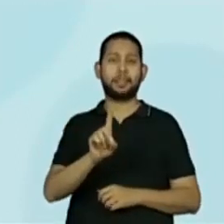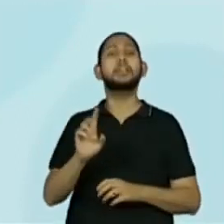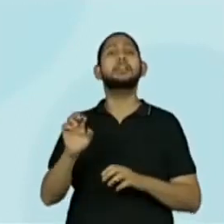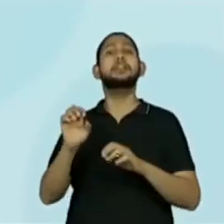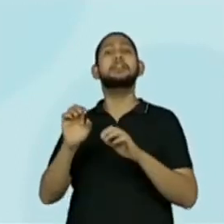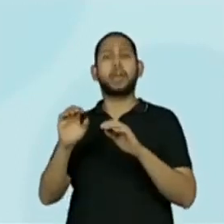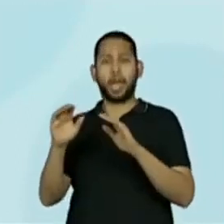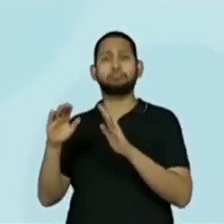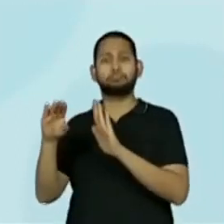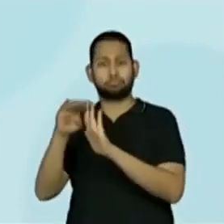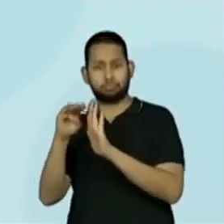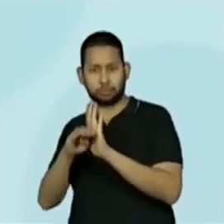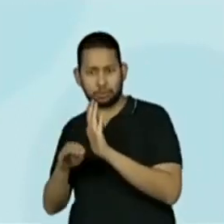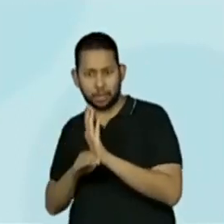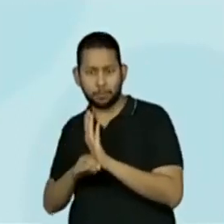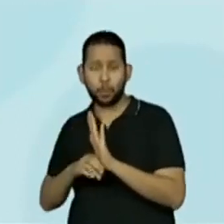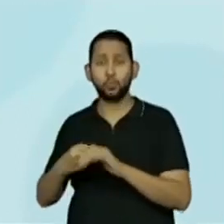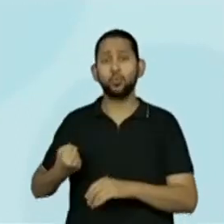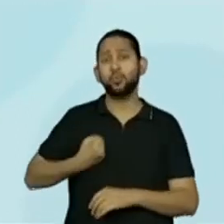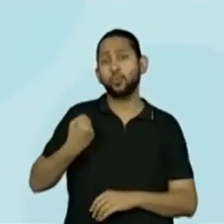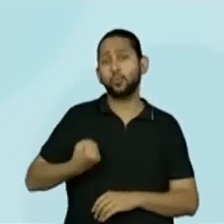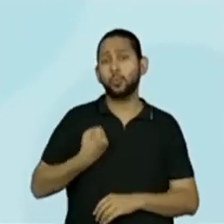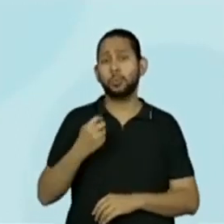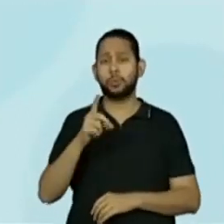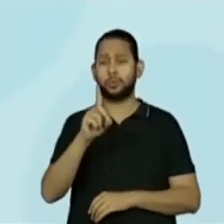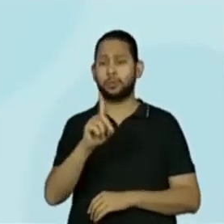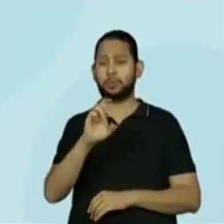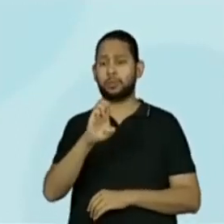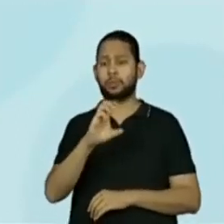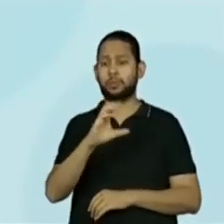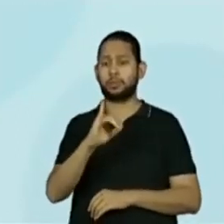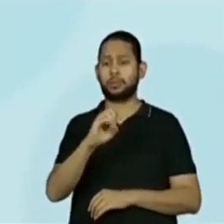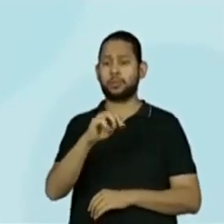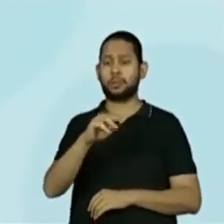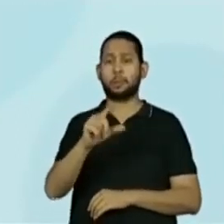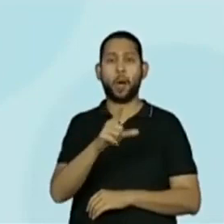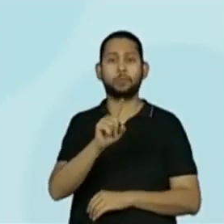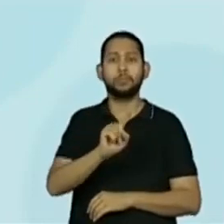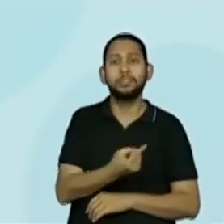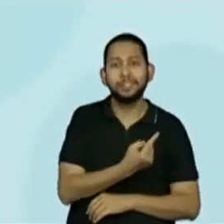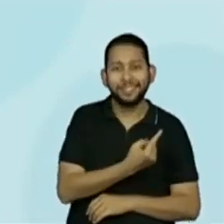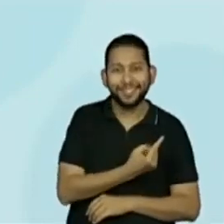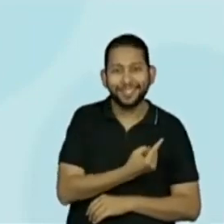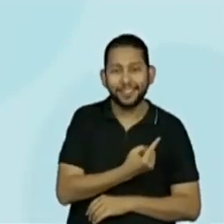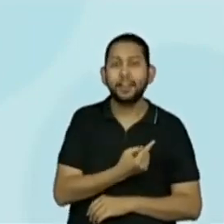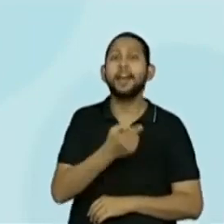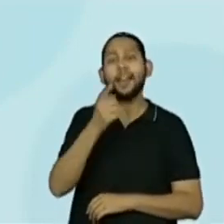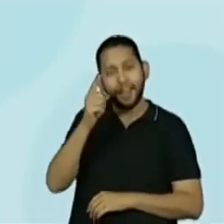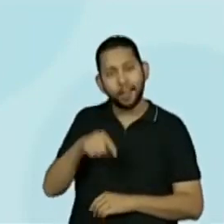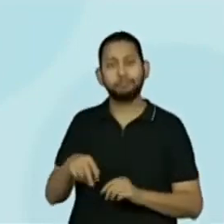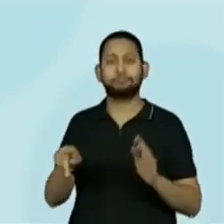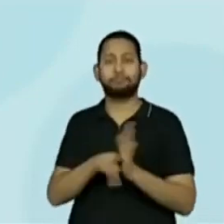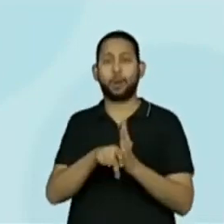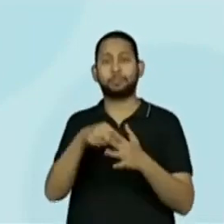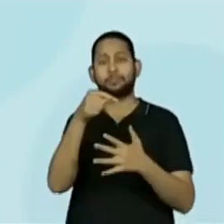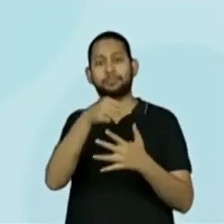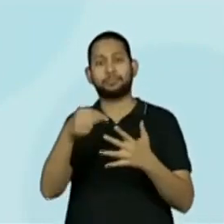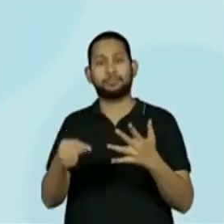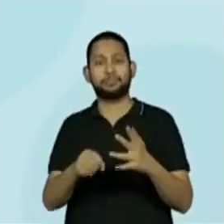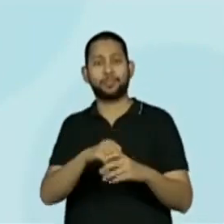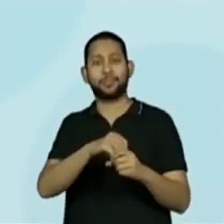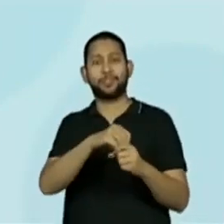numeração decimal. Olha, já dá uma pista de uma das propriedades. Então, as propriedades que o nosso sistema